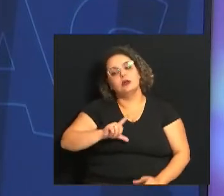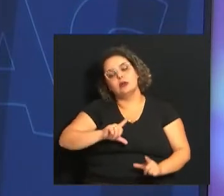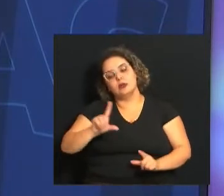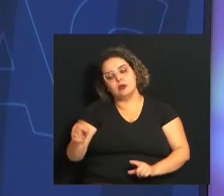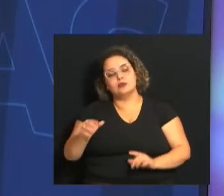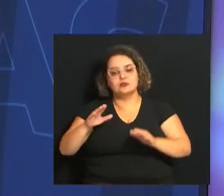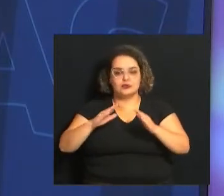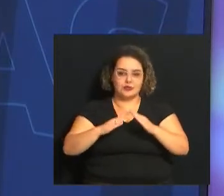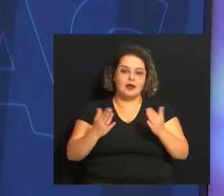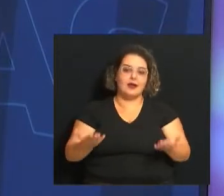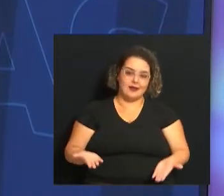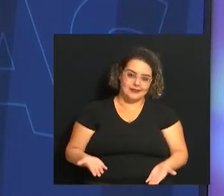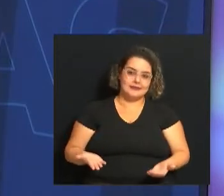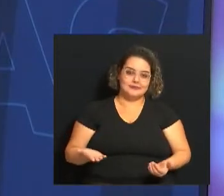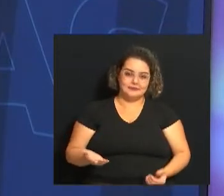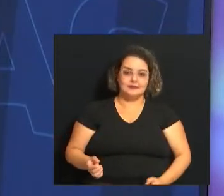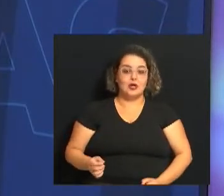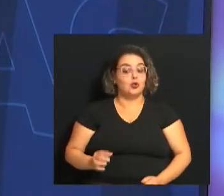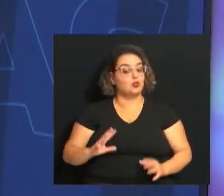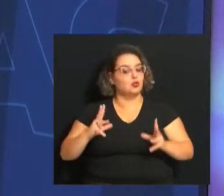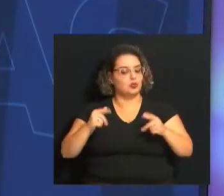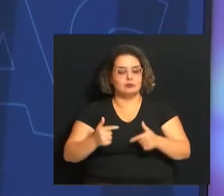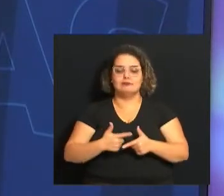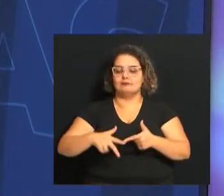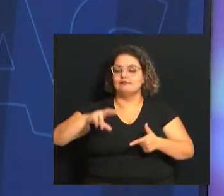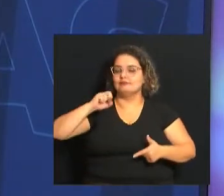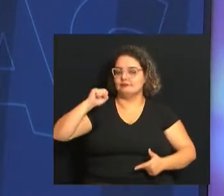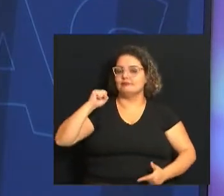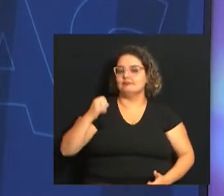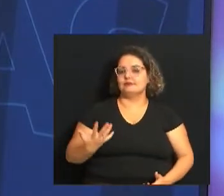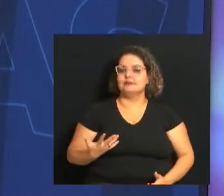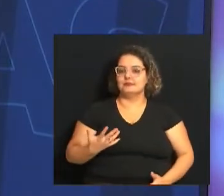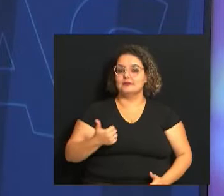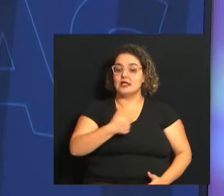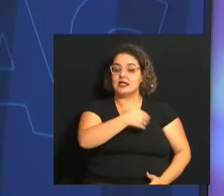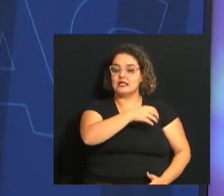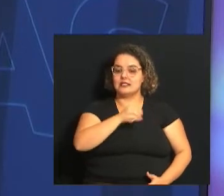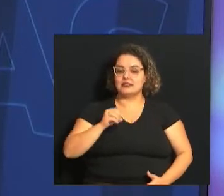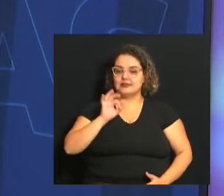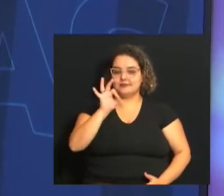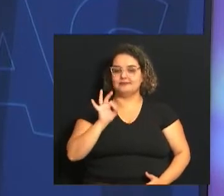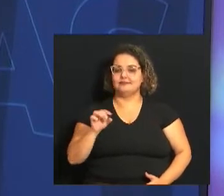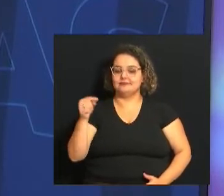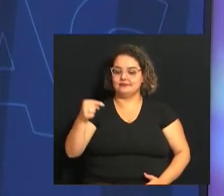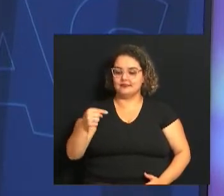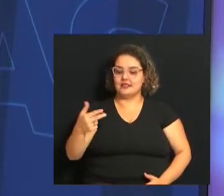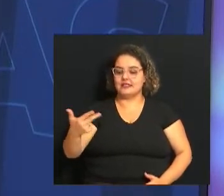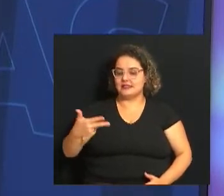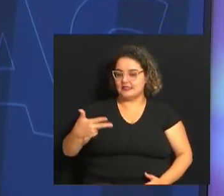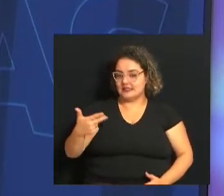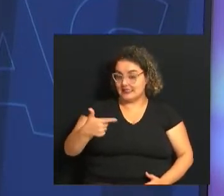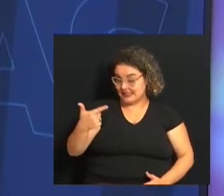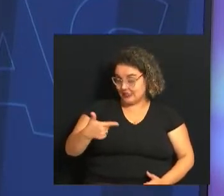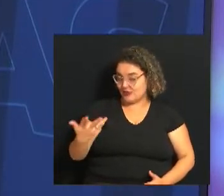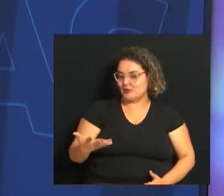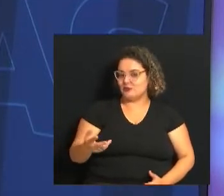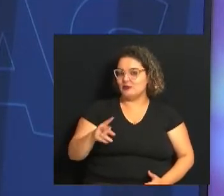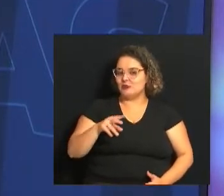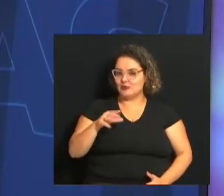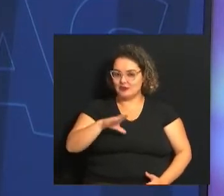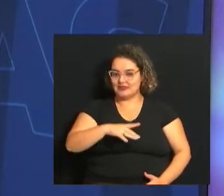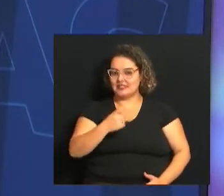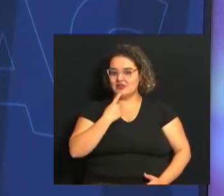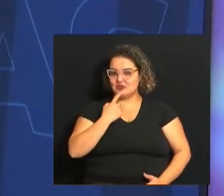tem tudo para ser mais uma vitória e continuar 100% neste segundo turno ao Veracruz Basquete.